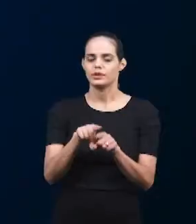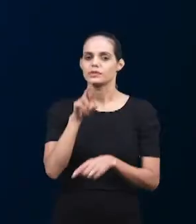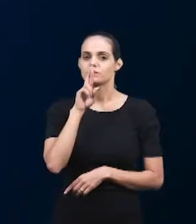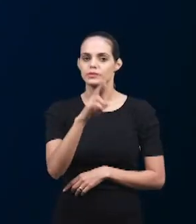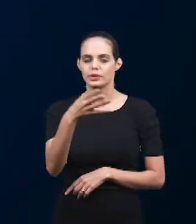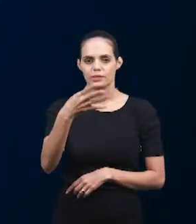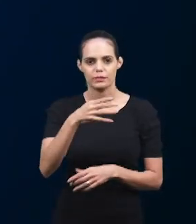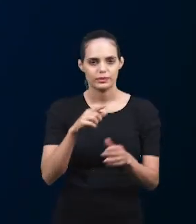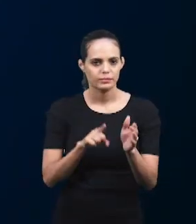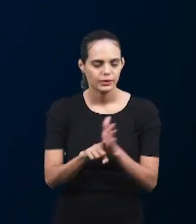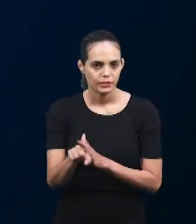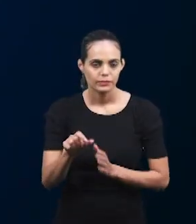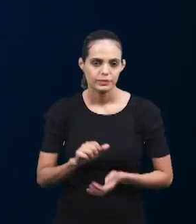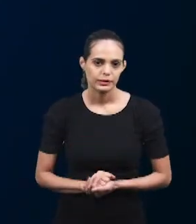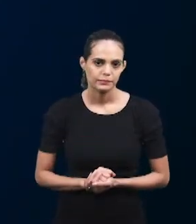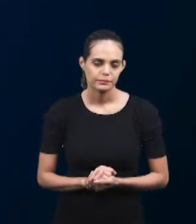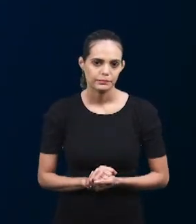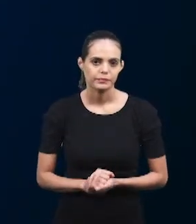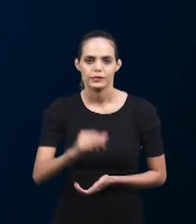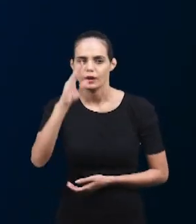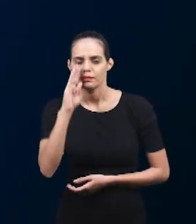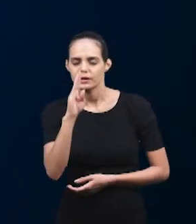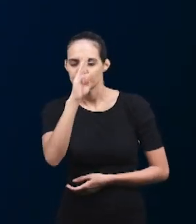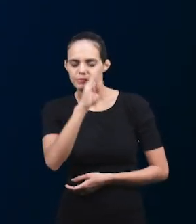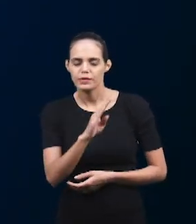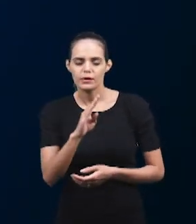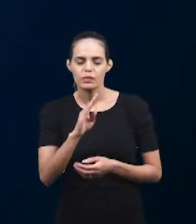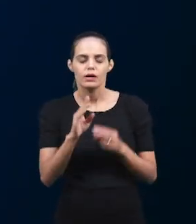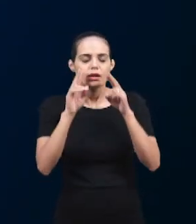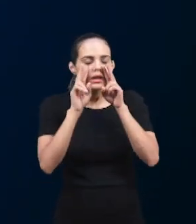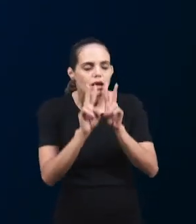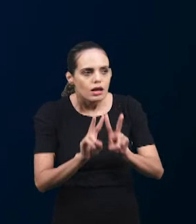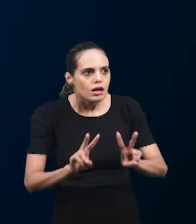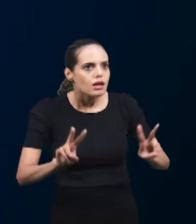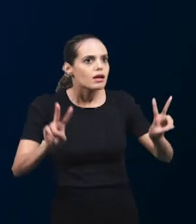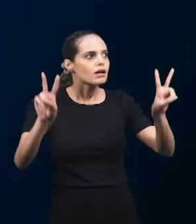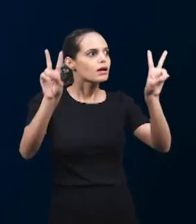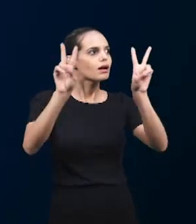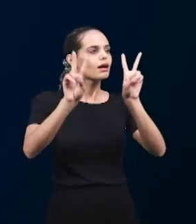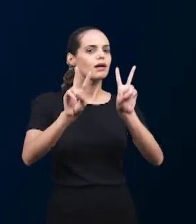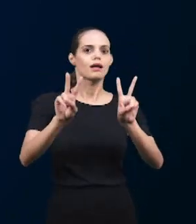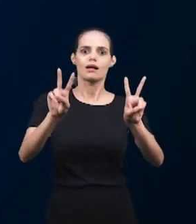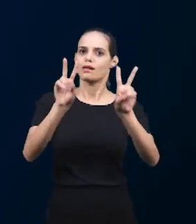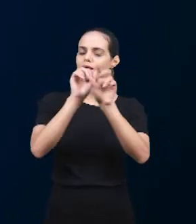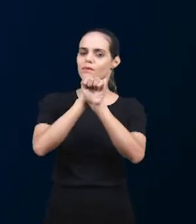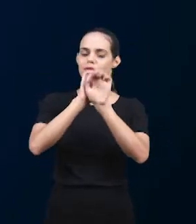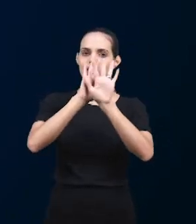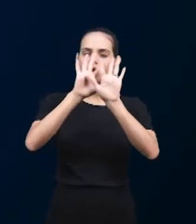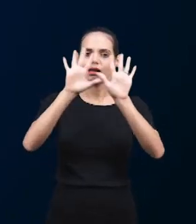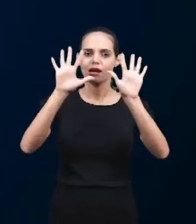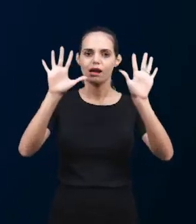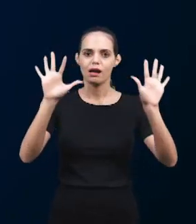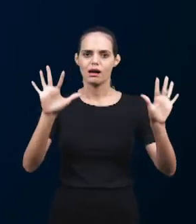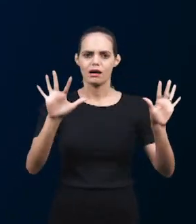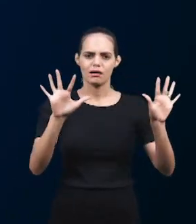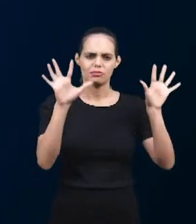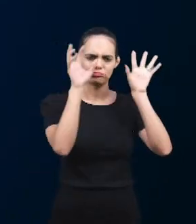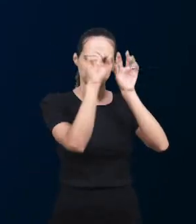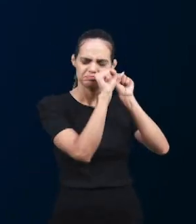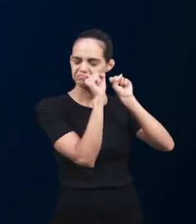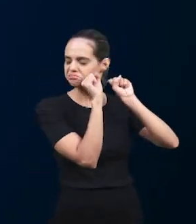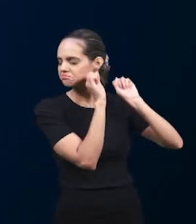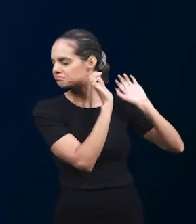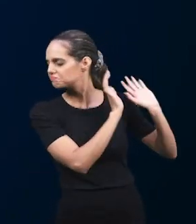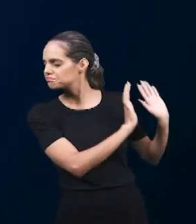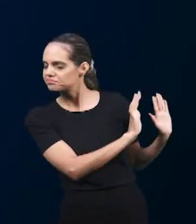pergunta. Bartimeu teve sua visão restaurada e deixou as trevas, e ele conheceu a Jesus revelado. Passou a seguir